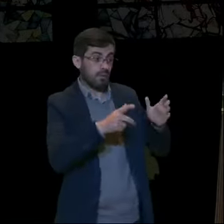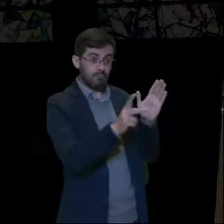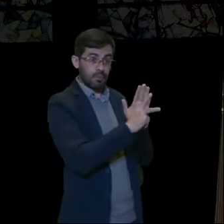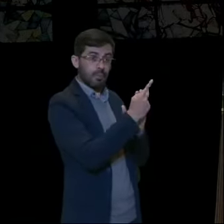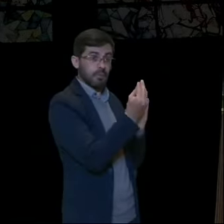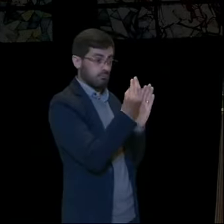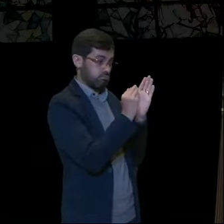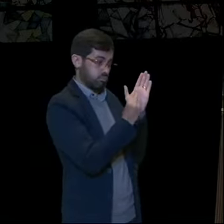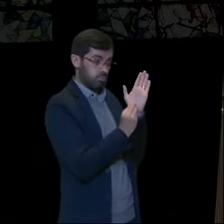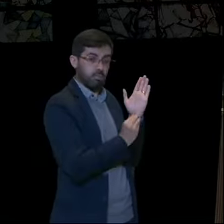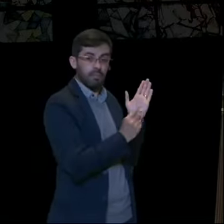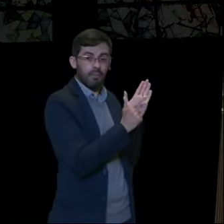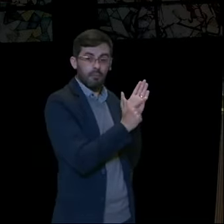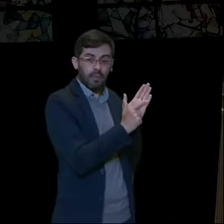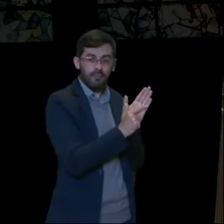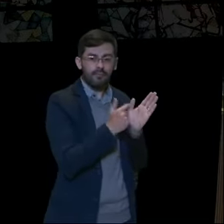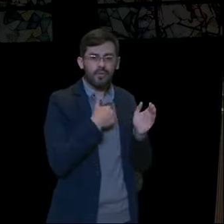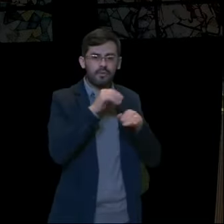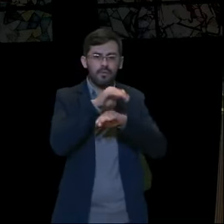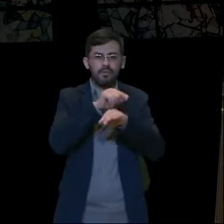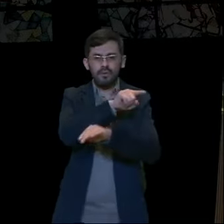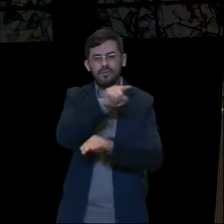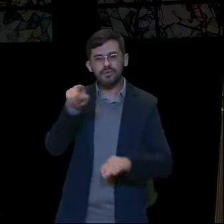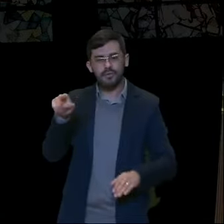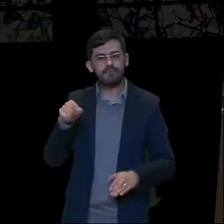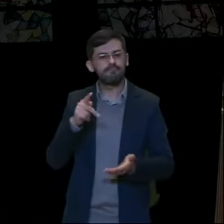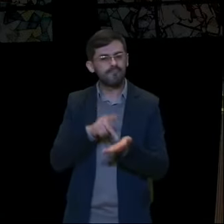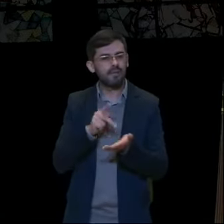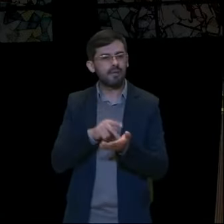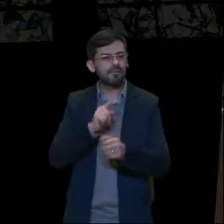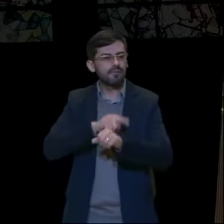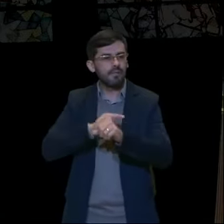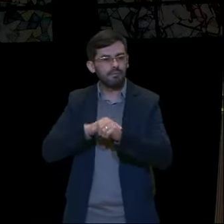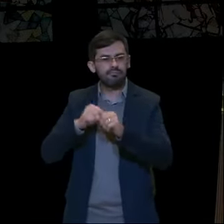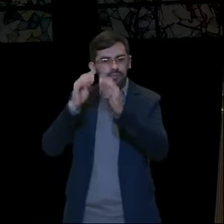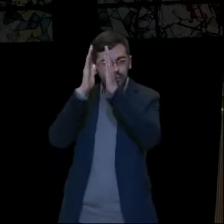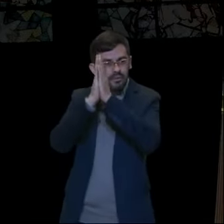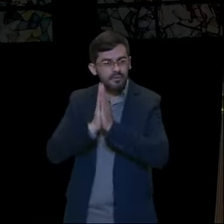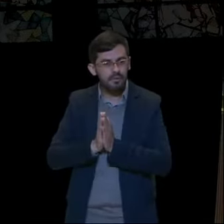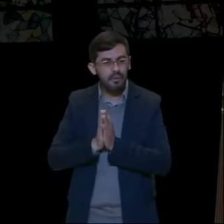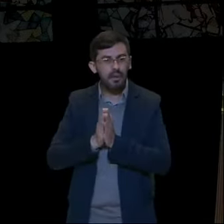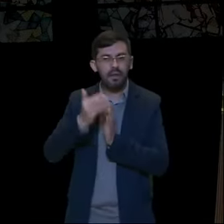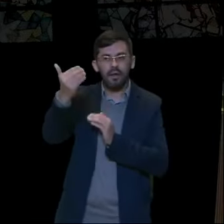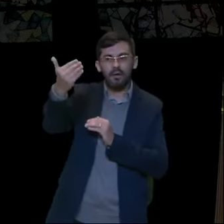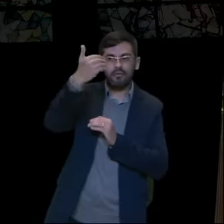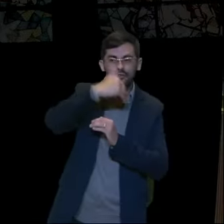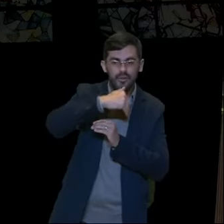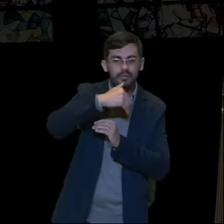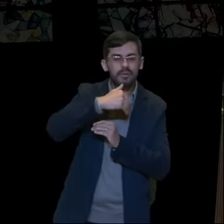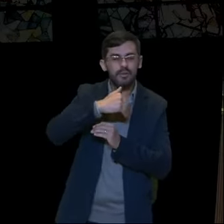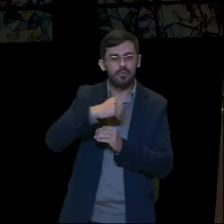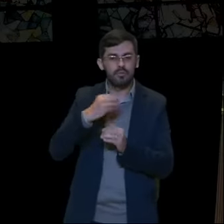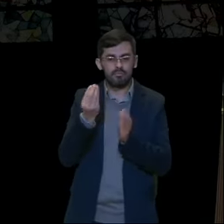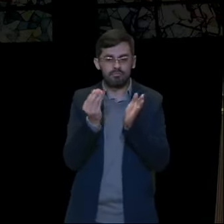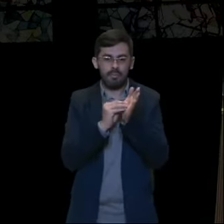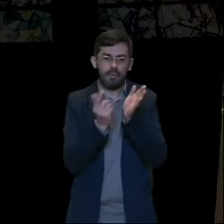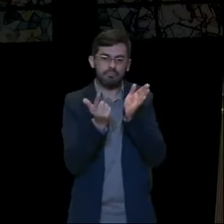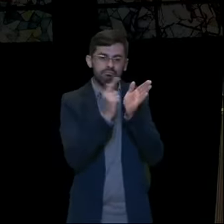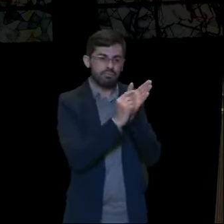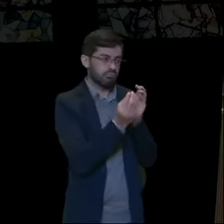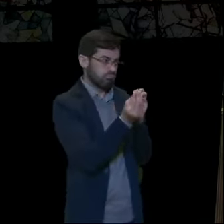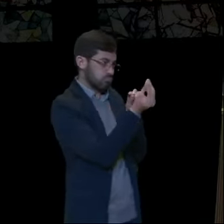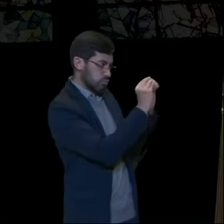frente. E eu quero te convidar em espírito de oração a você vir aqui e colocar o nome dessa pessoa nesse